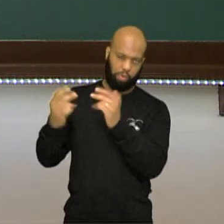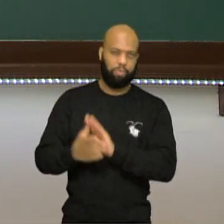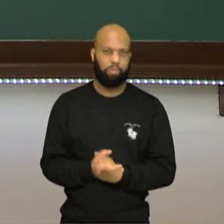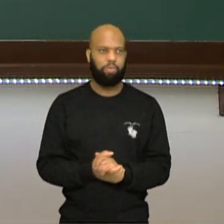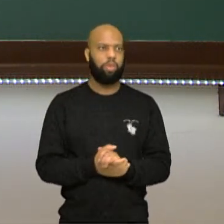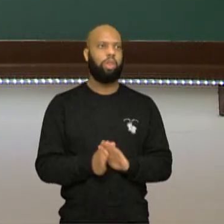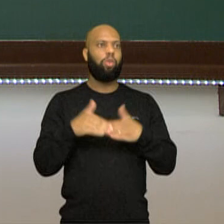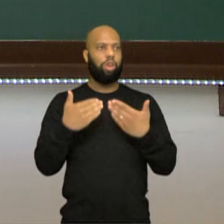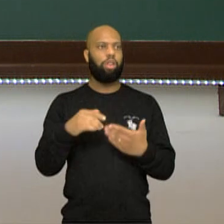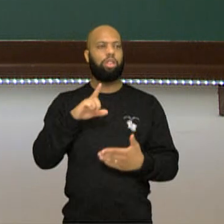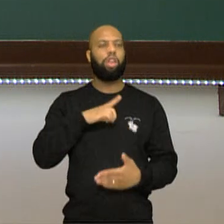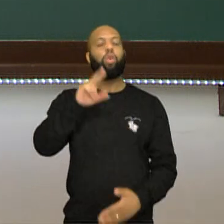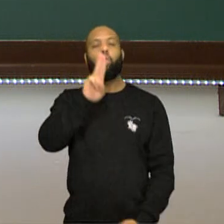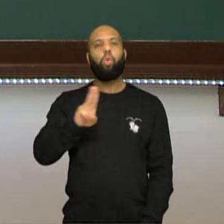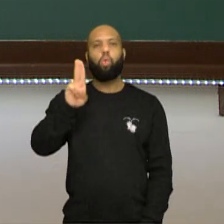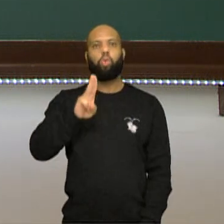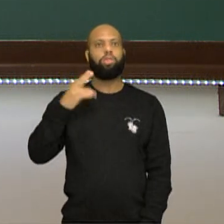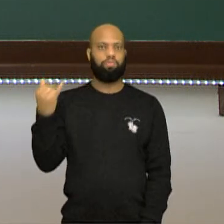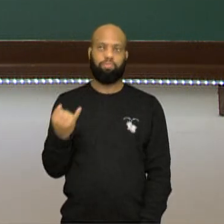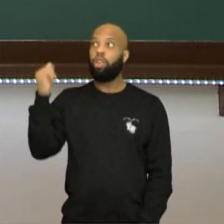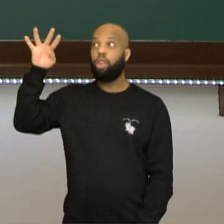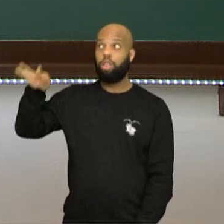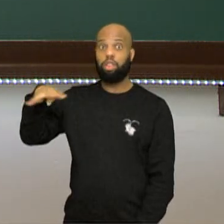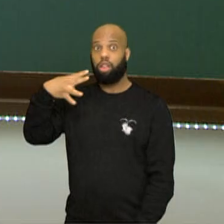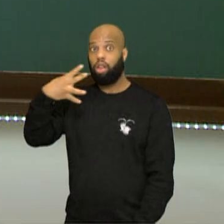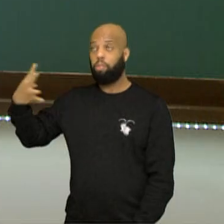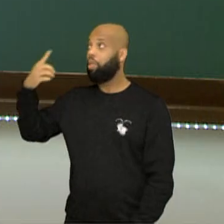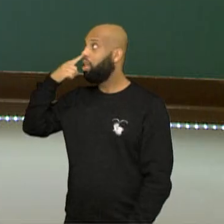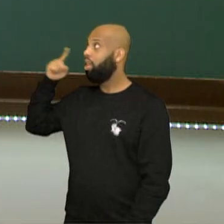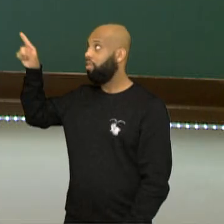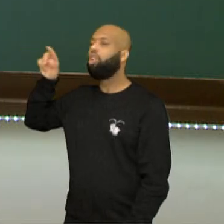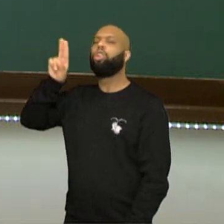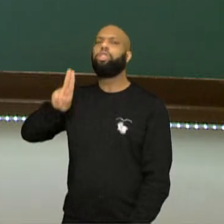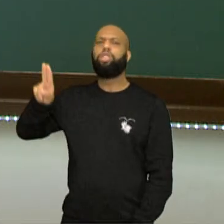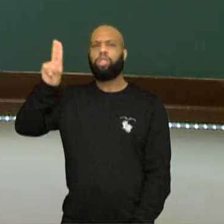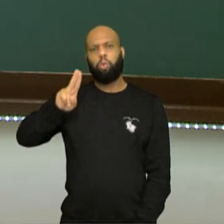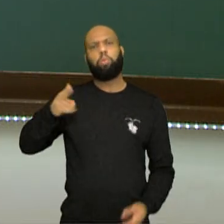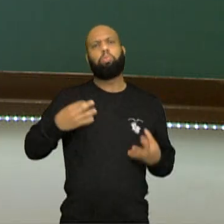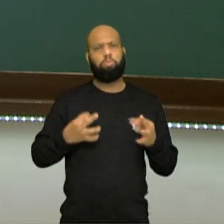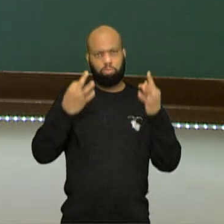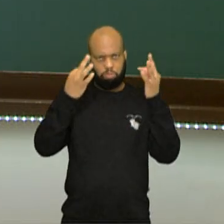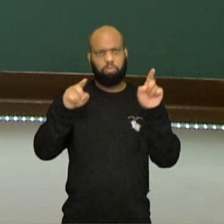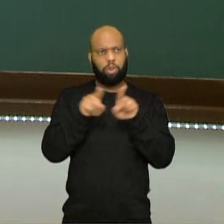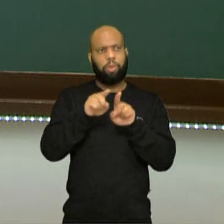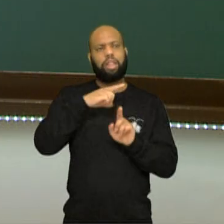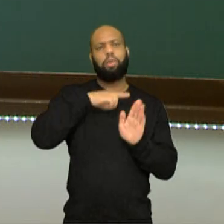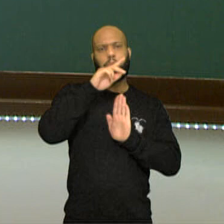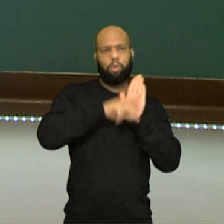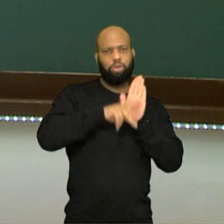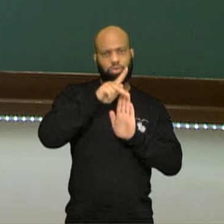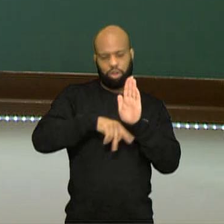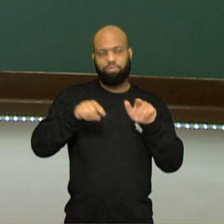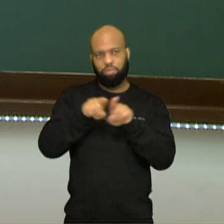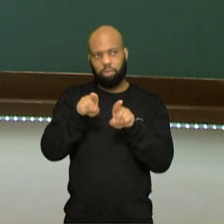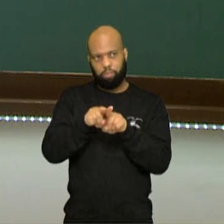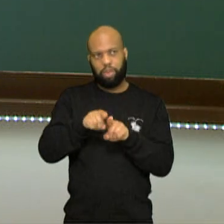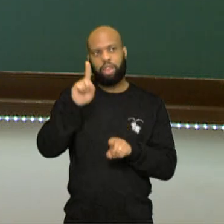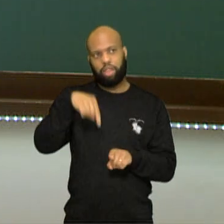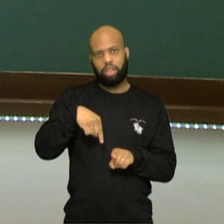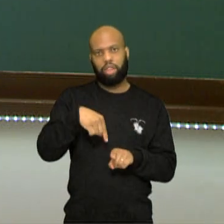unidade de Farad são muito usados aí na indústria eletrônica, em projetos de eletrônica